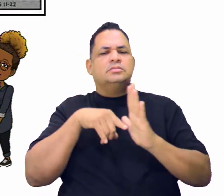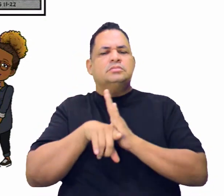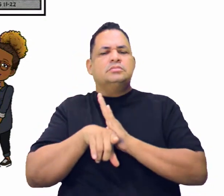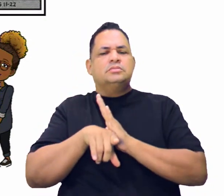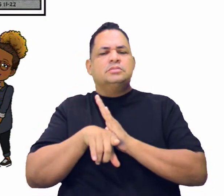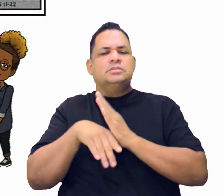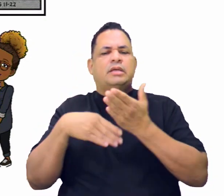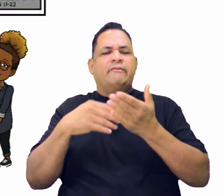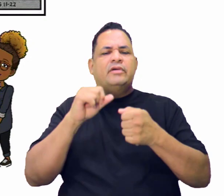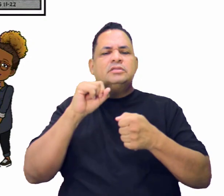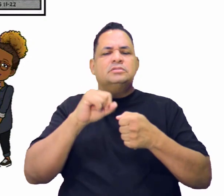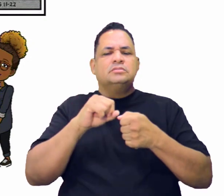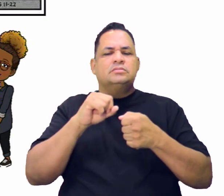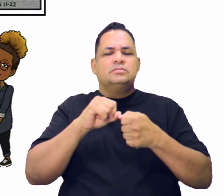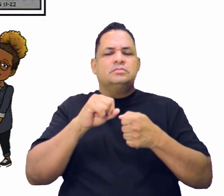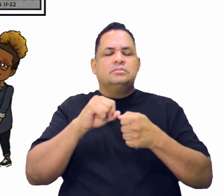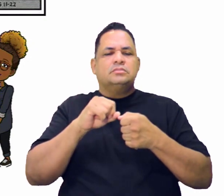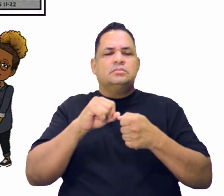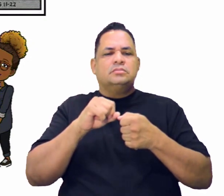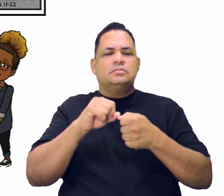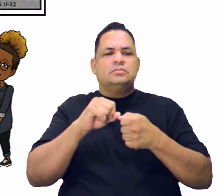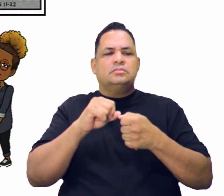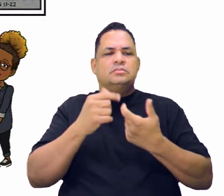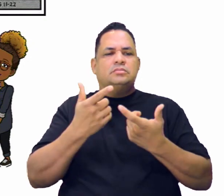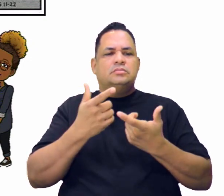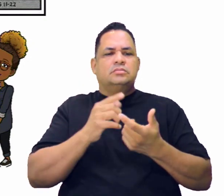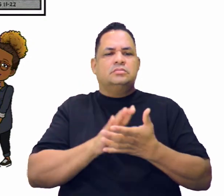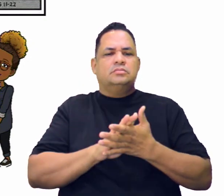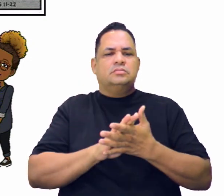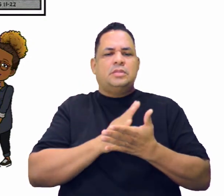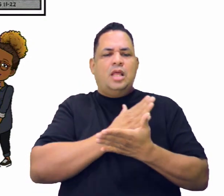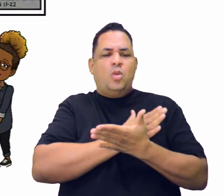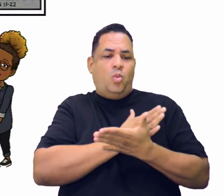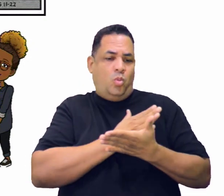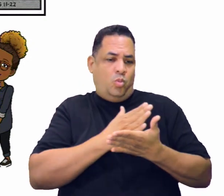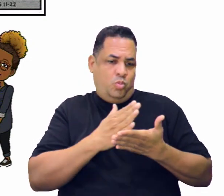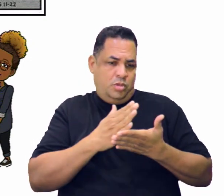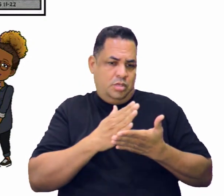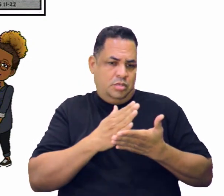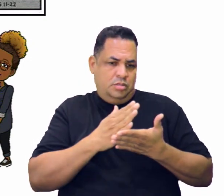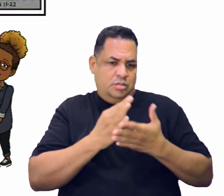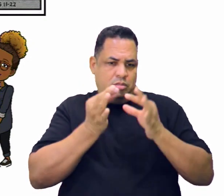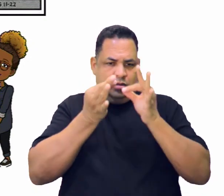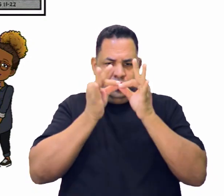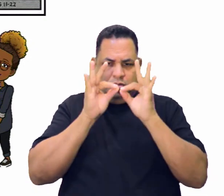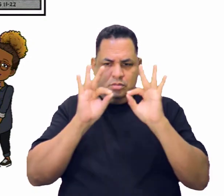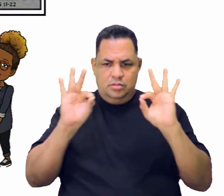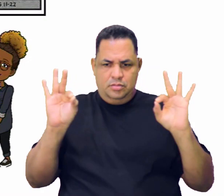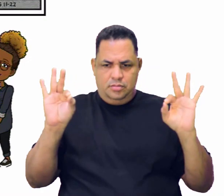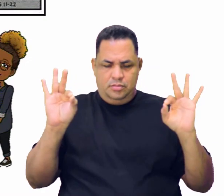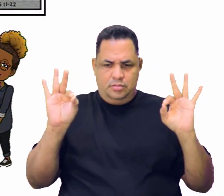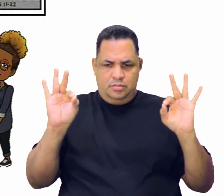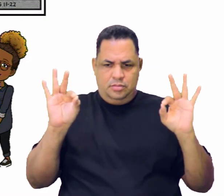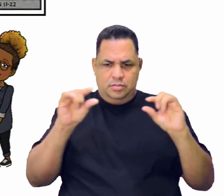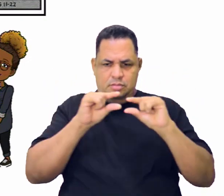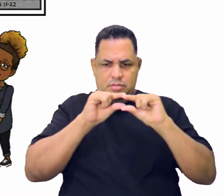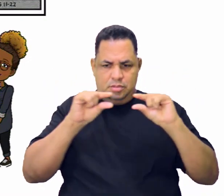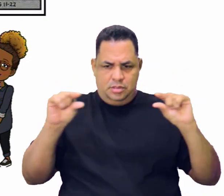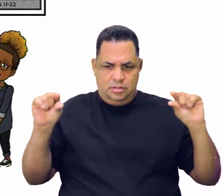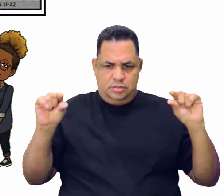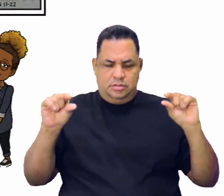questionamento, uma pergunta. Então, aqui, ó, tá no início de uma